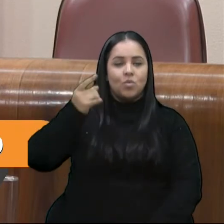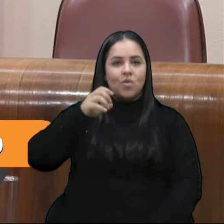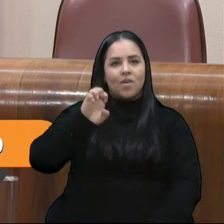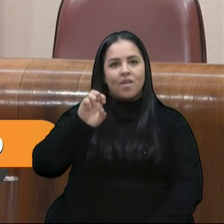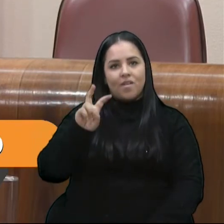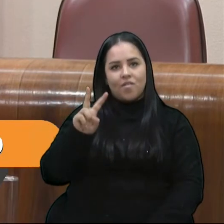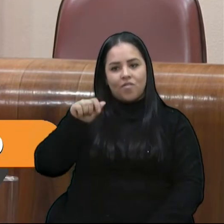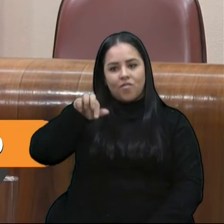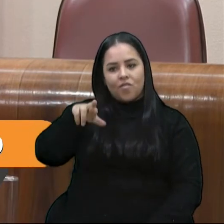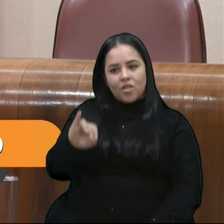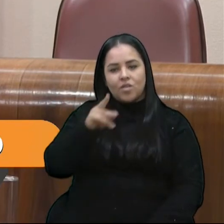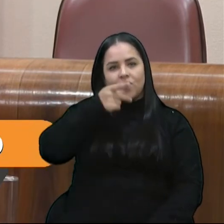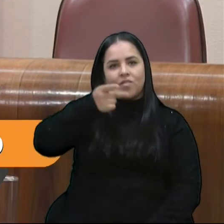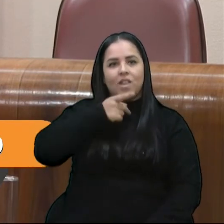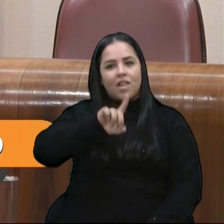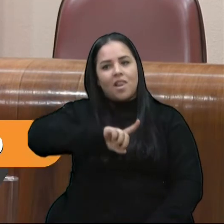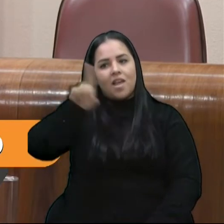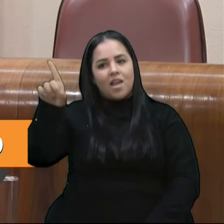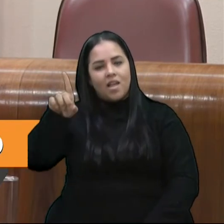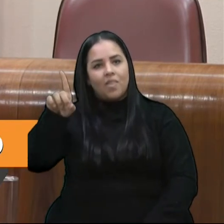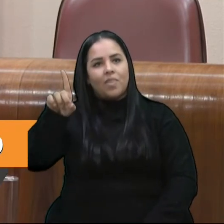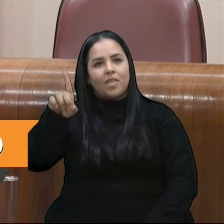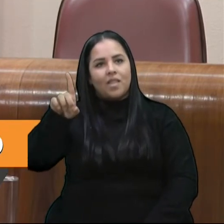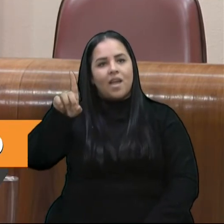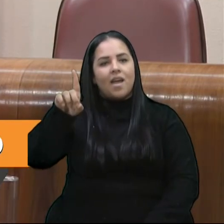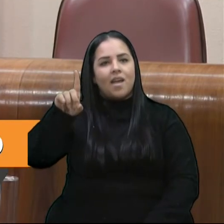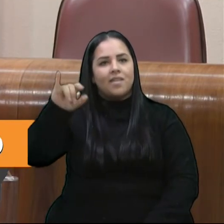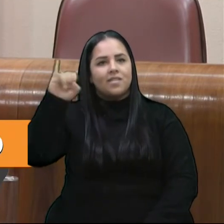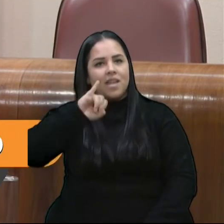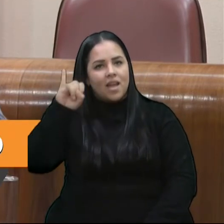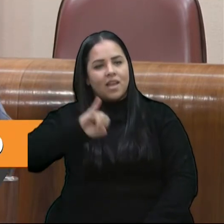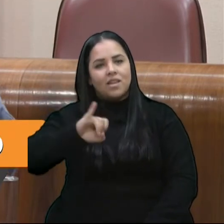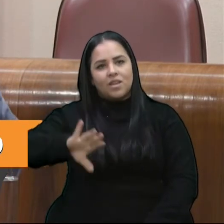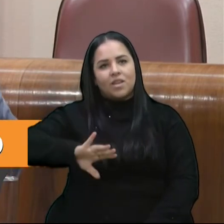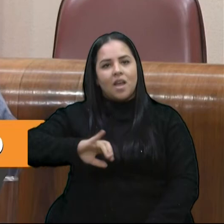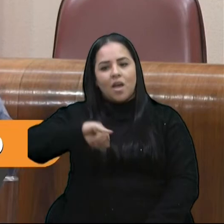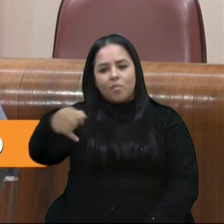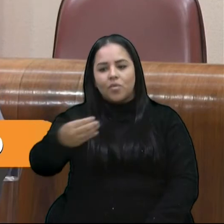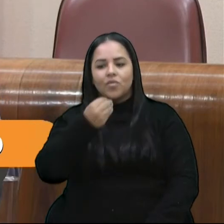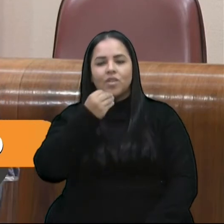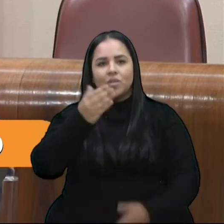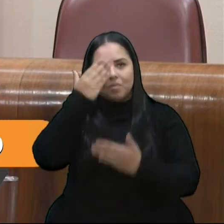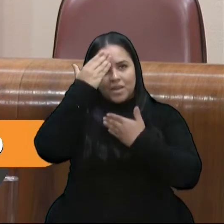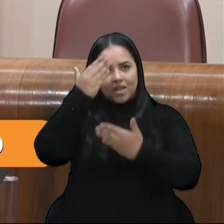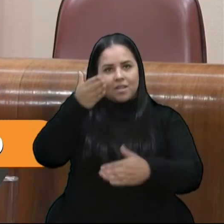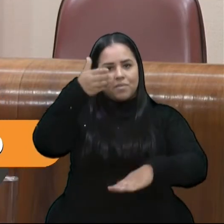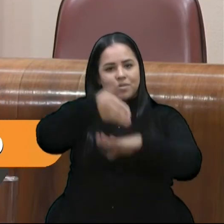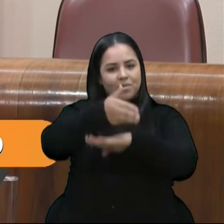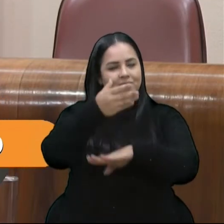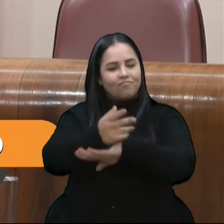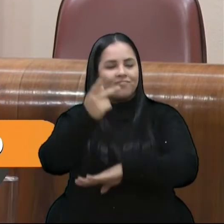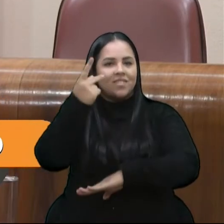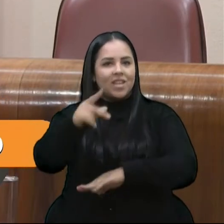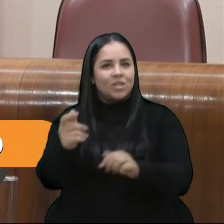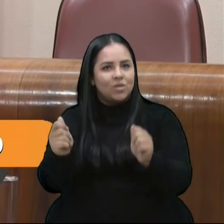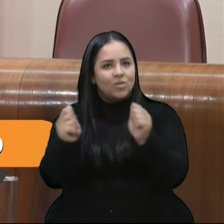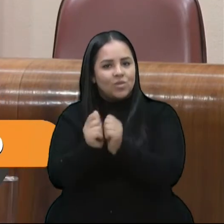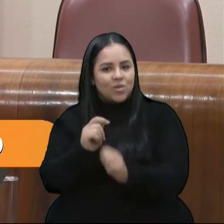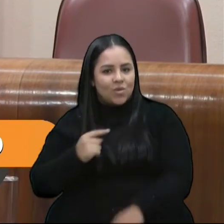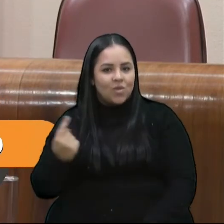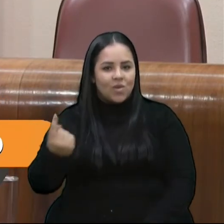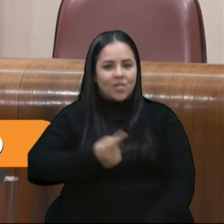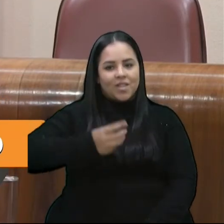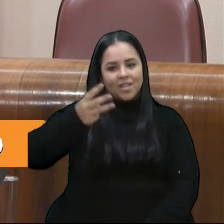jornalista, que nos fala de Milão, na Itália. E já aproveito para agradecer também a participação dele aqui com a gente nessa